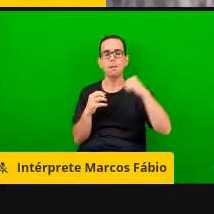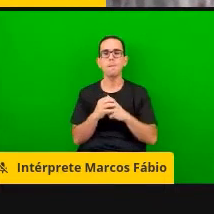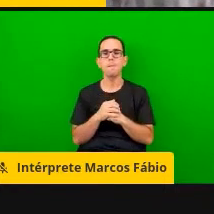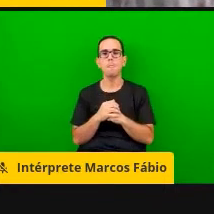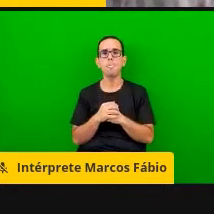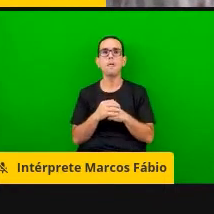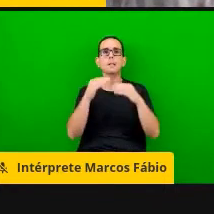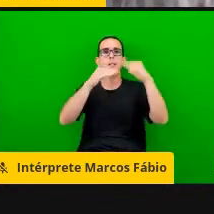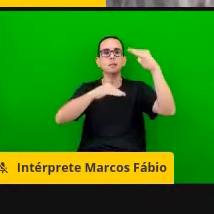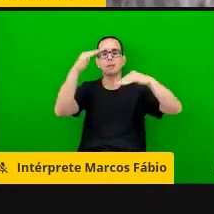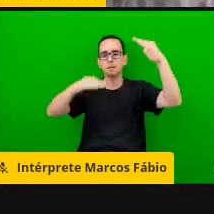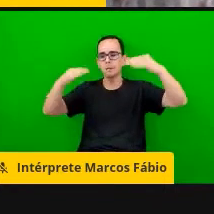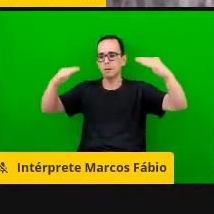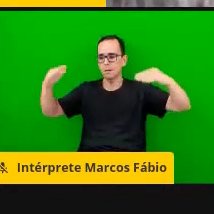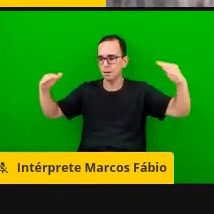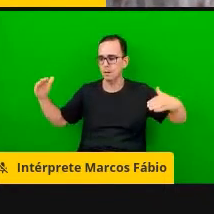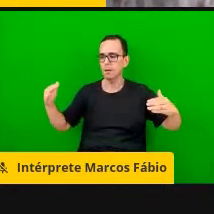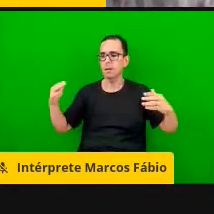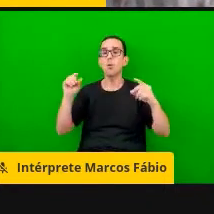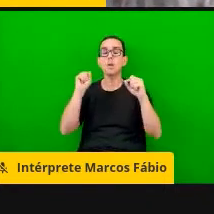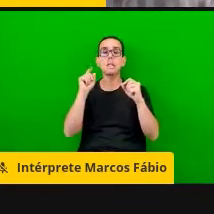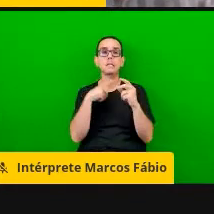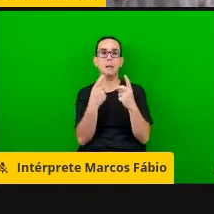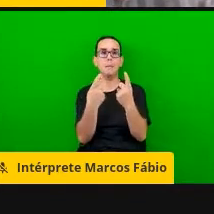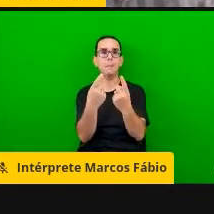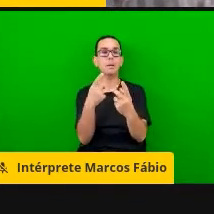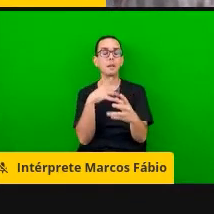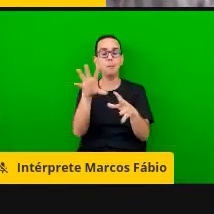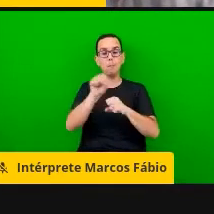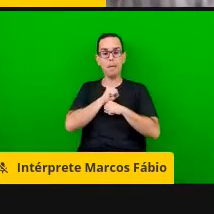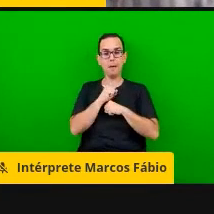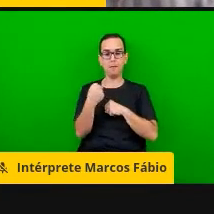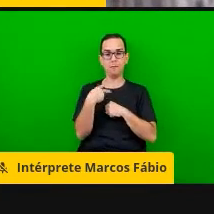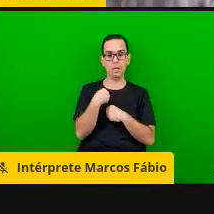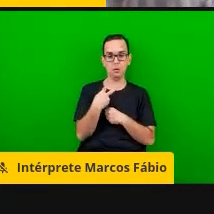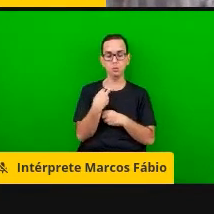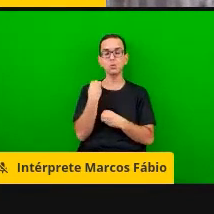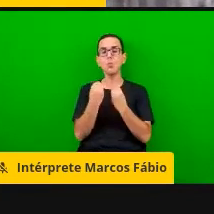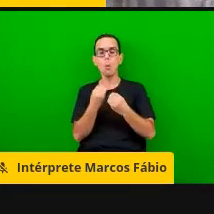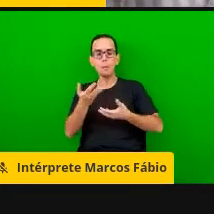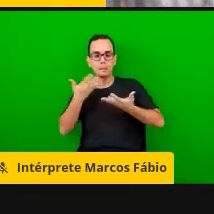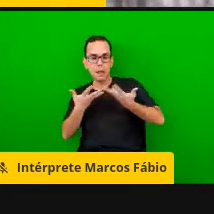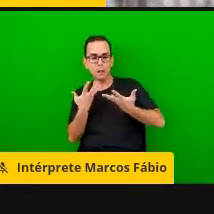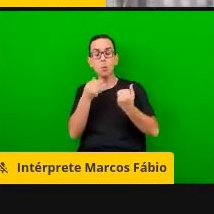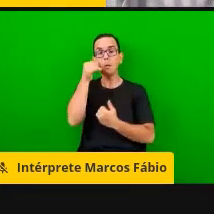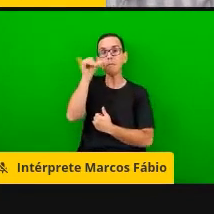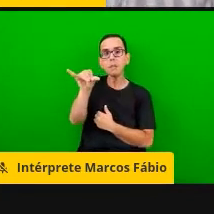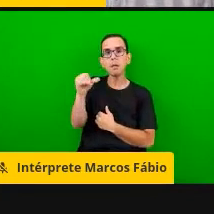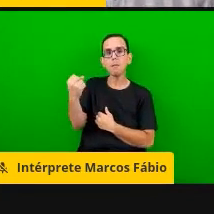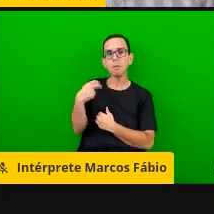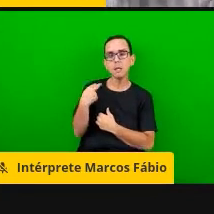desigualdades imensas em relação a quem pega, como se trata, como se previne do vírus e assim por